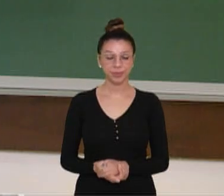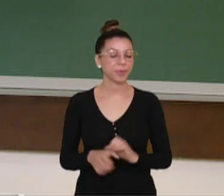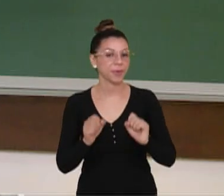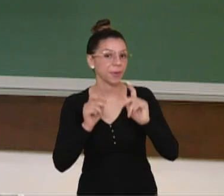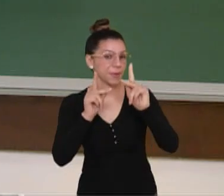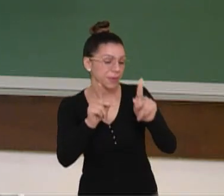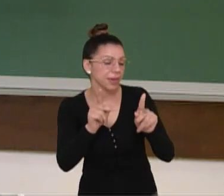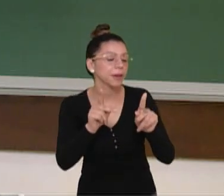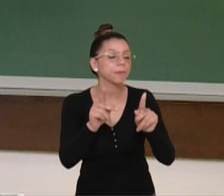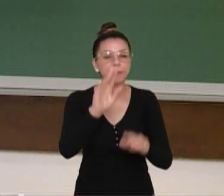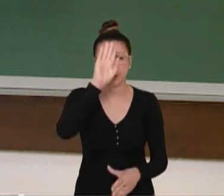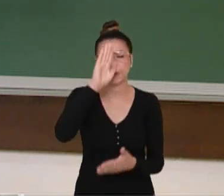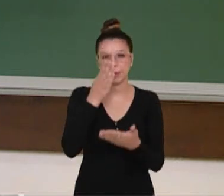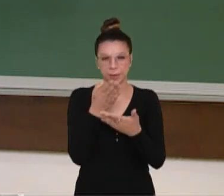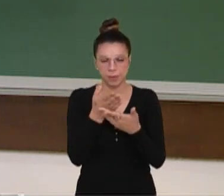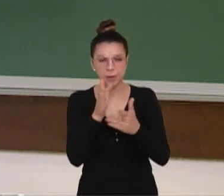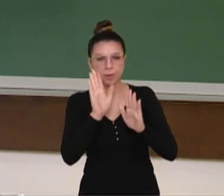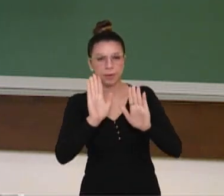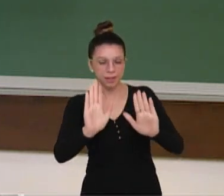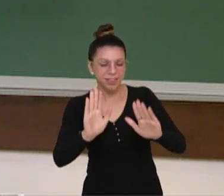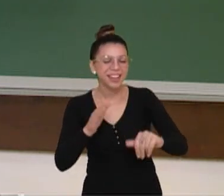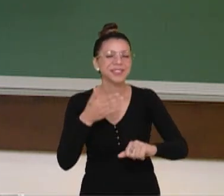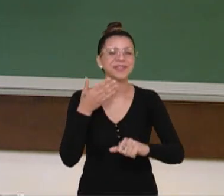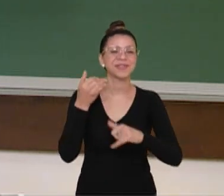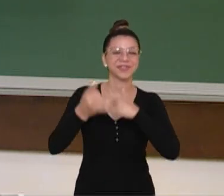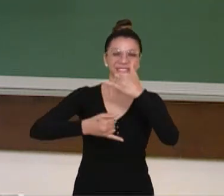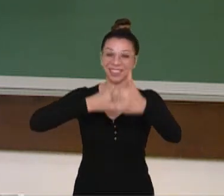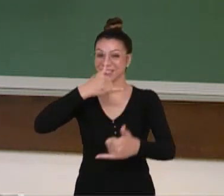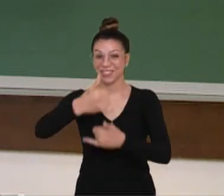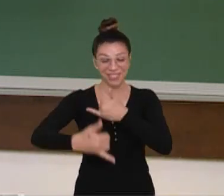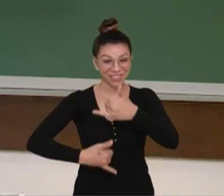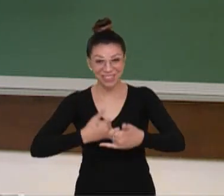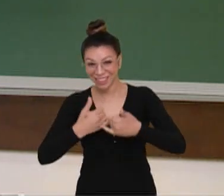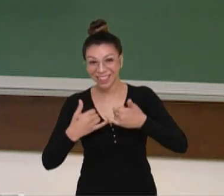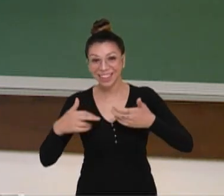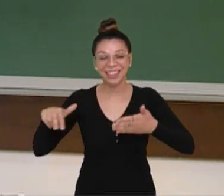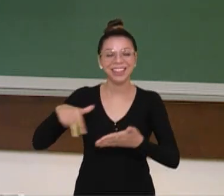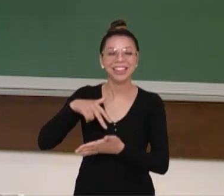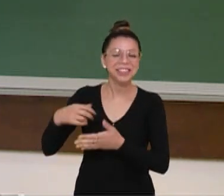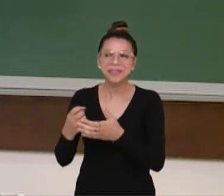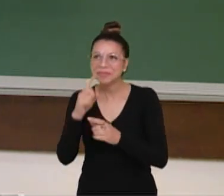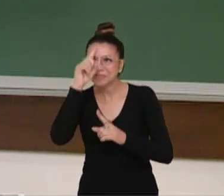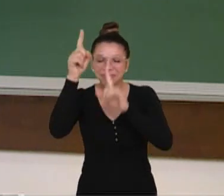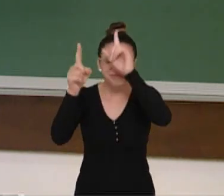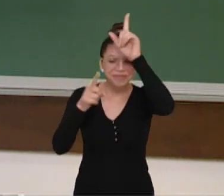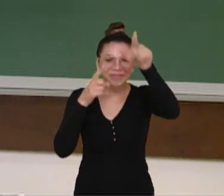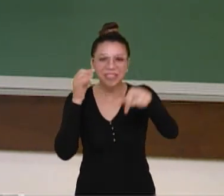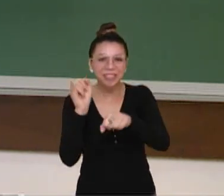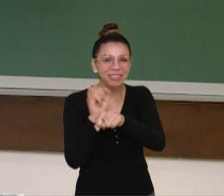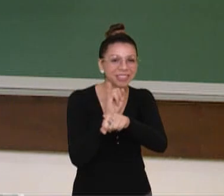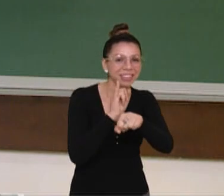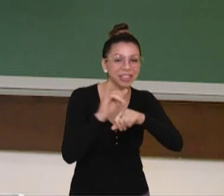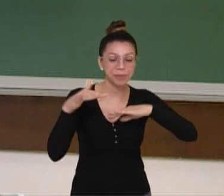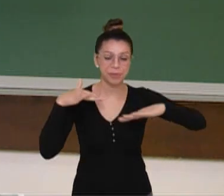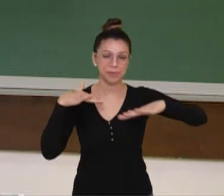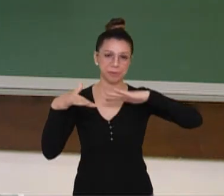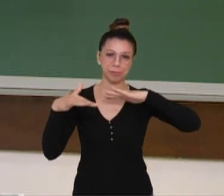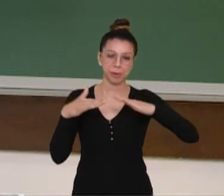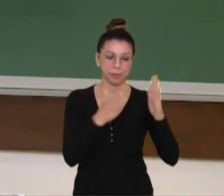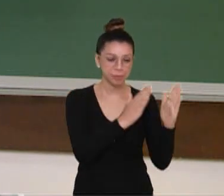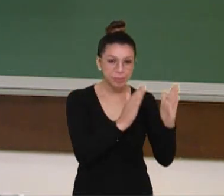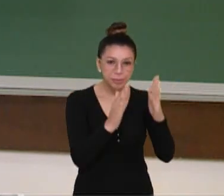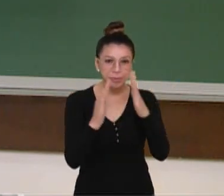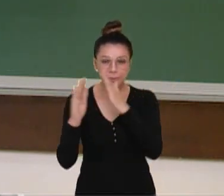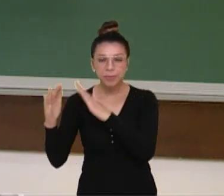Muito bem, pessoal. Acredito que vocês já tenham se divertido aí, feito essa dança, criado essa coreografia, né? Essa sequência